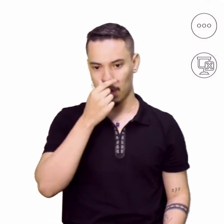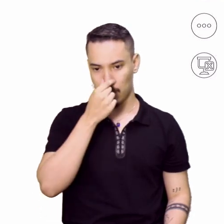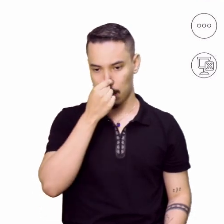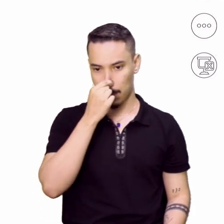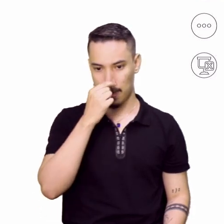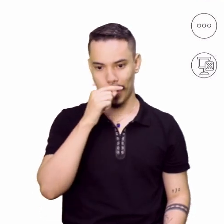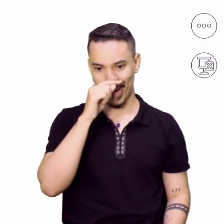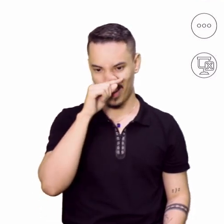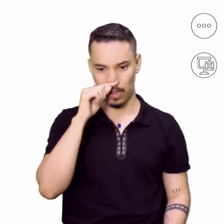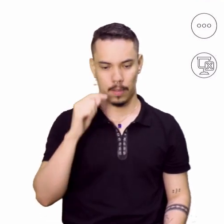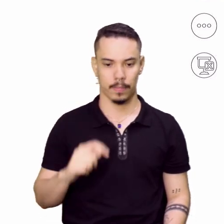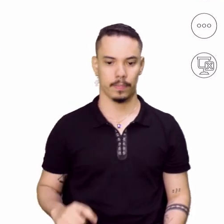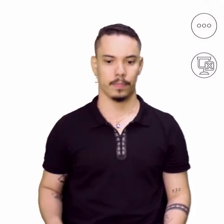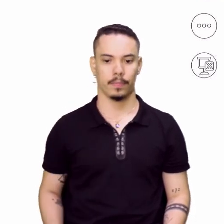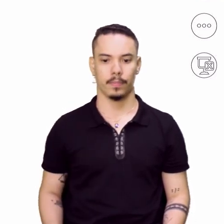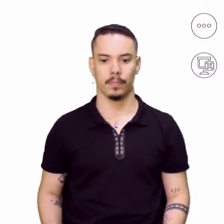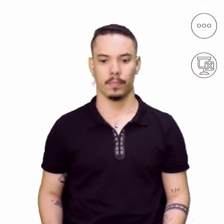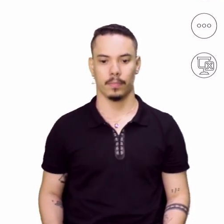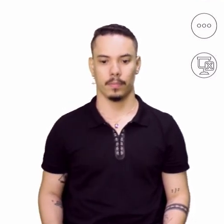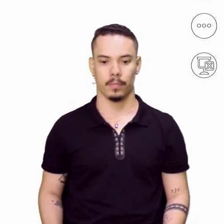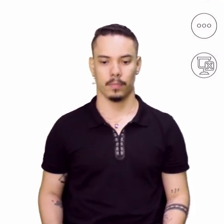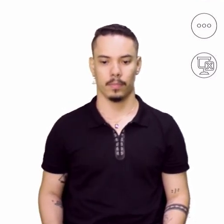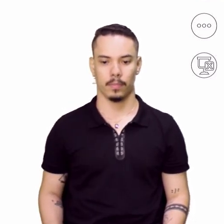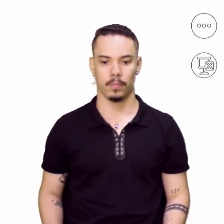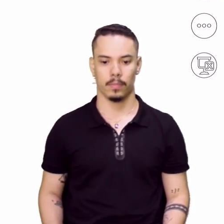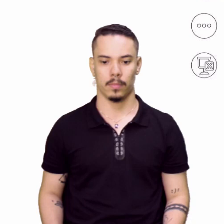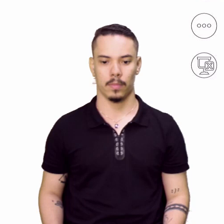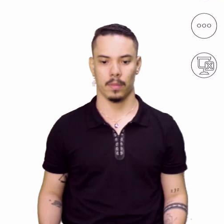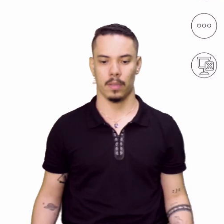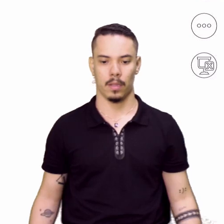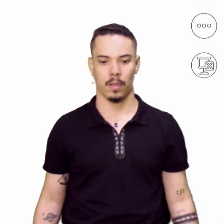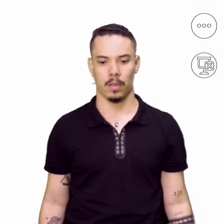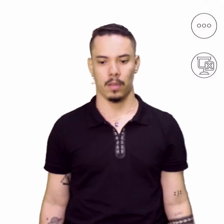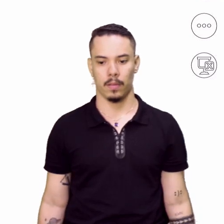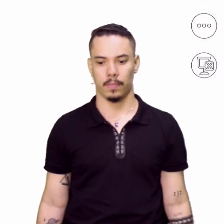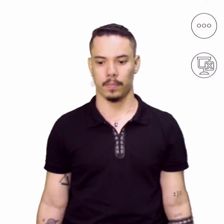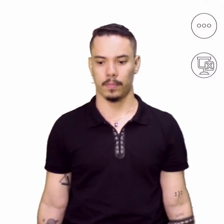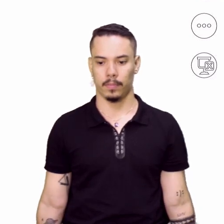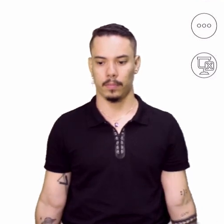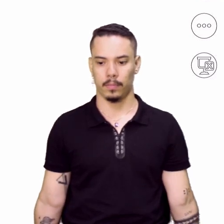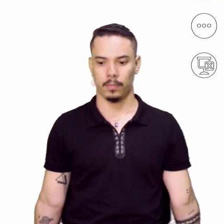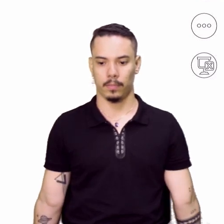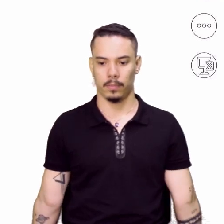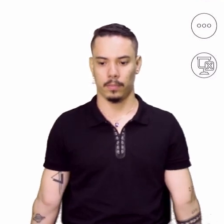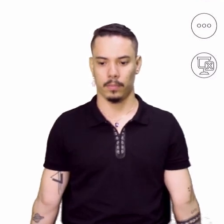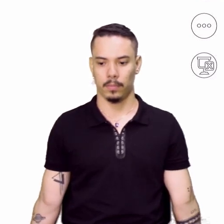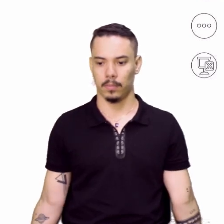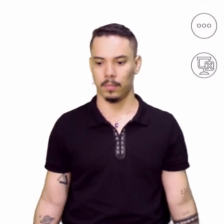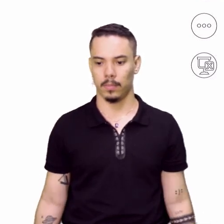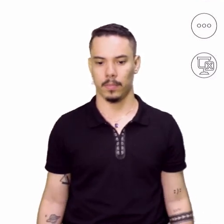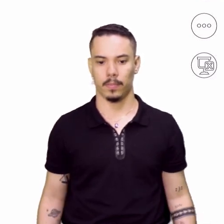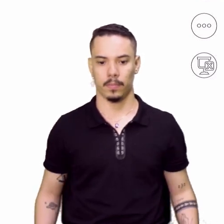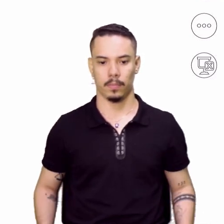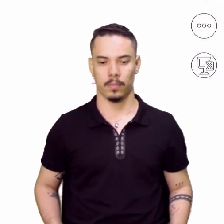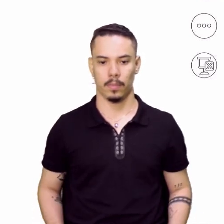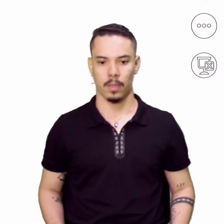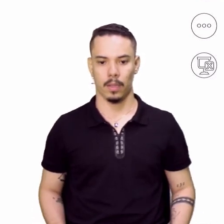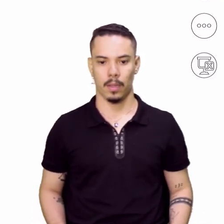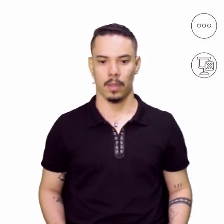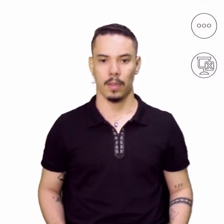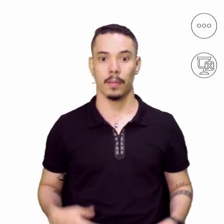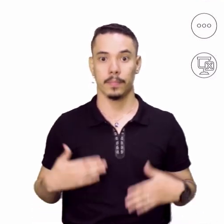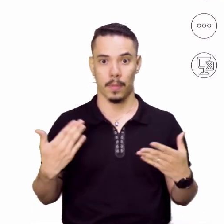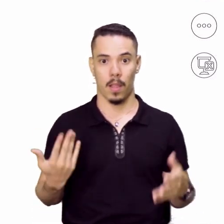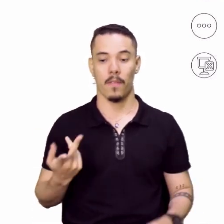will work at the UBS Just during the afternoon Então olha só ele